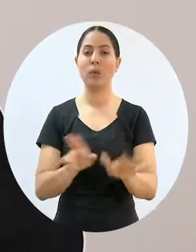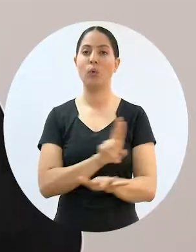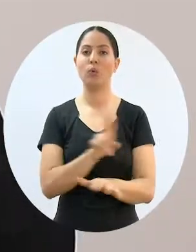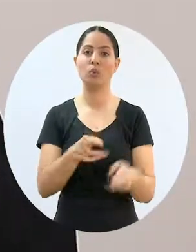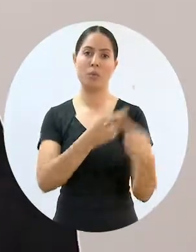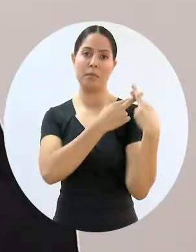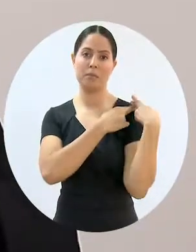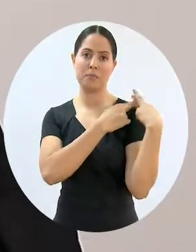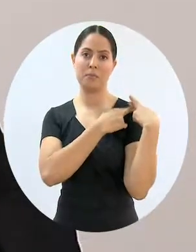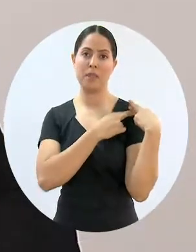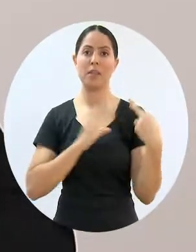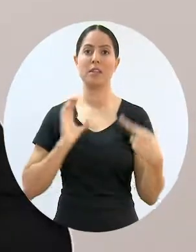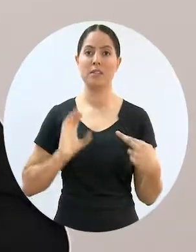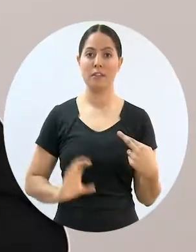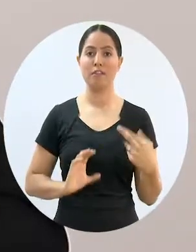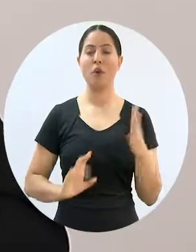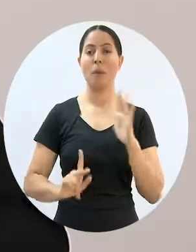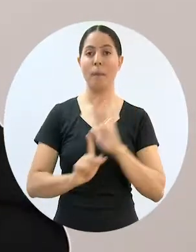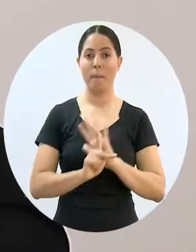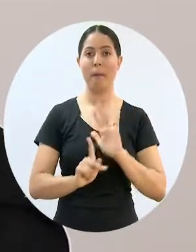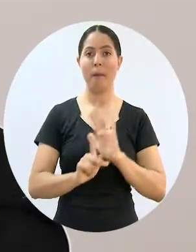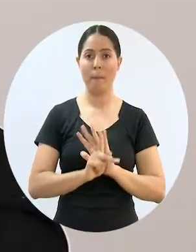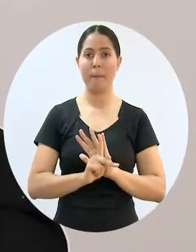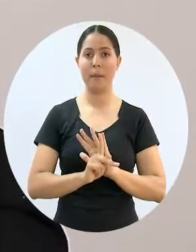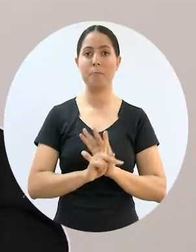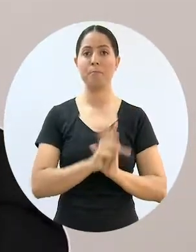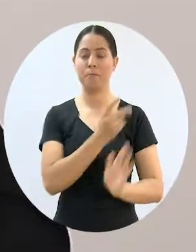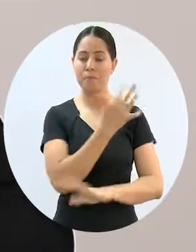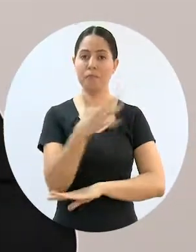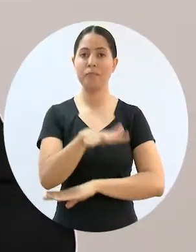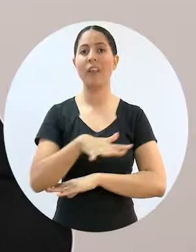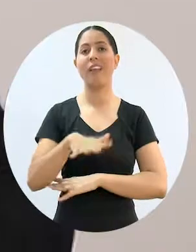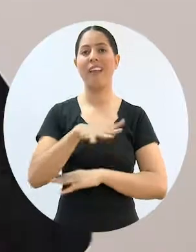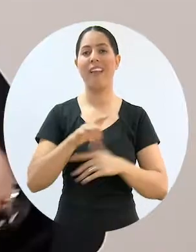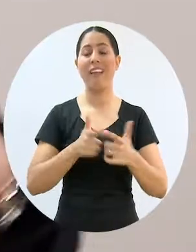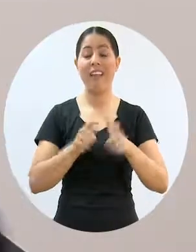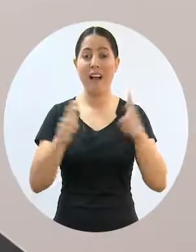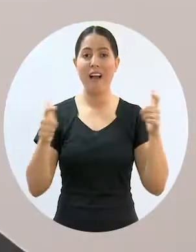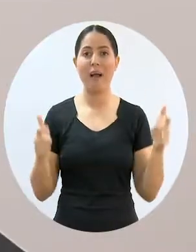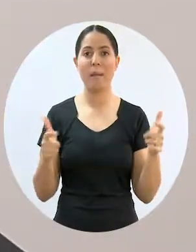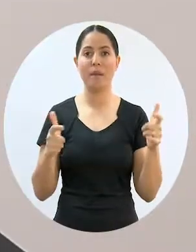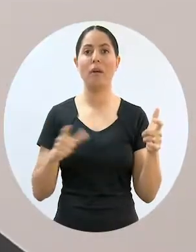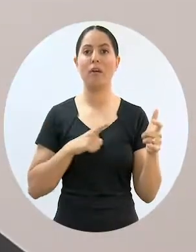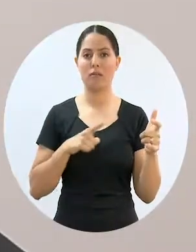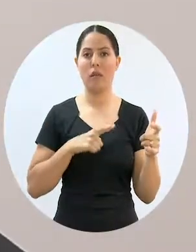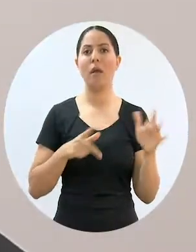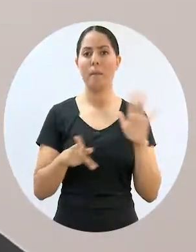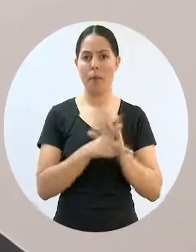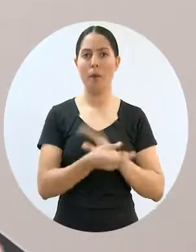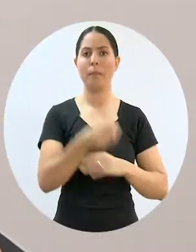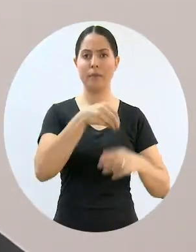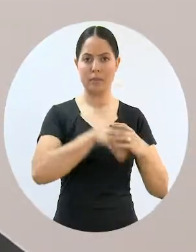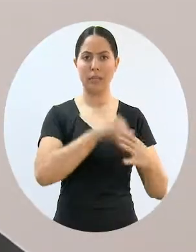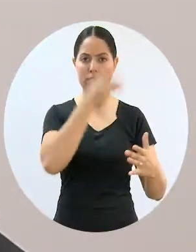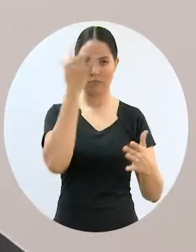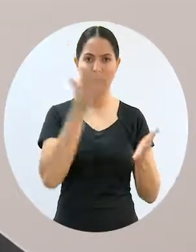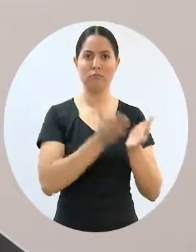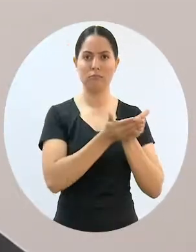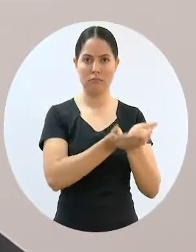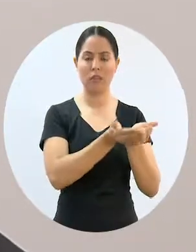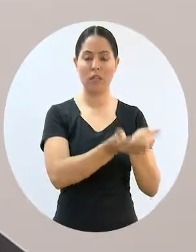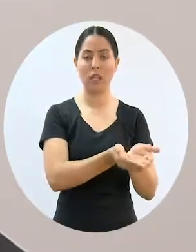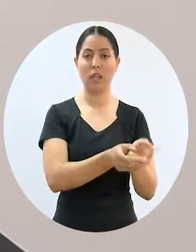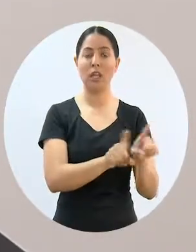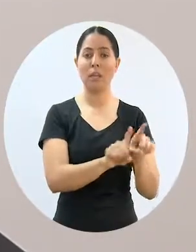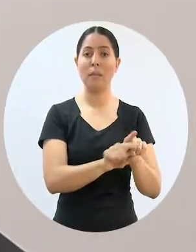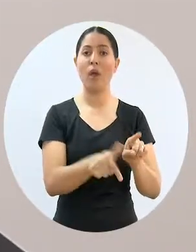responsabilidade, chamada responsabilidade civil ambiental, ela é muito ampla e abarca tanto os poluidores diretos, como no caso